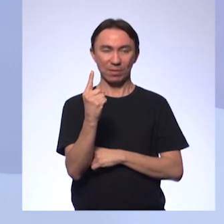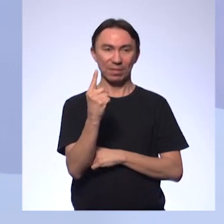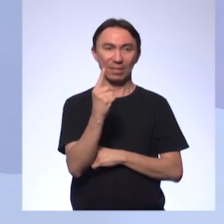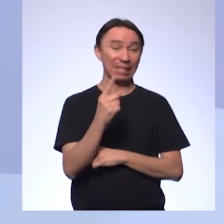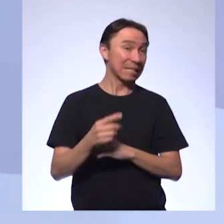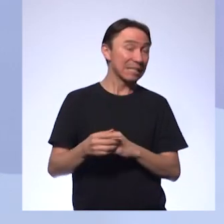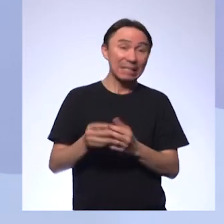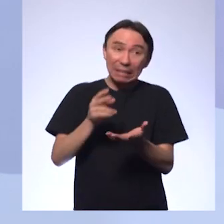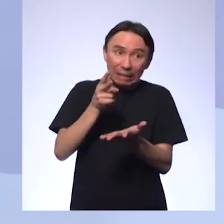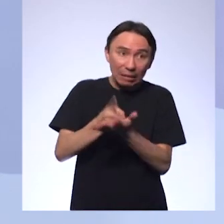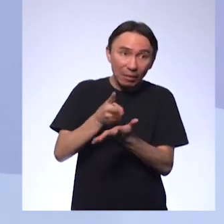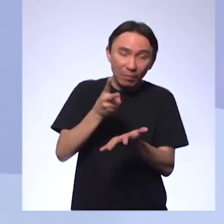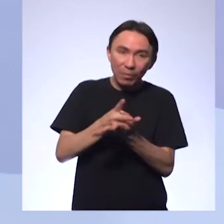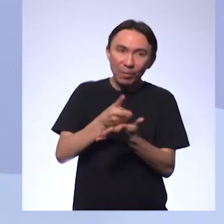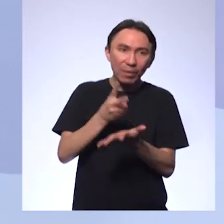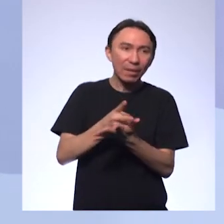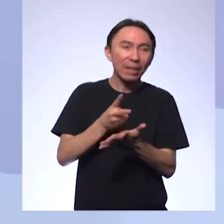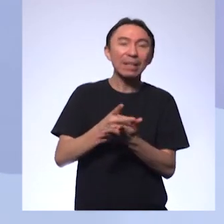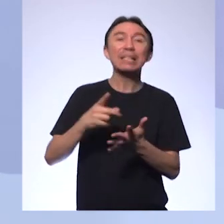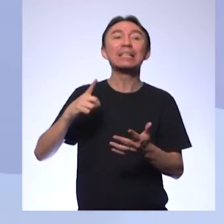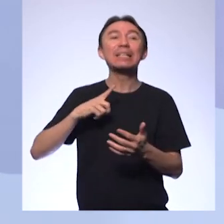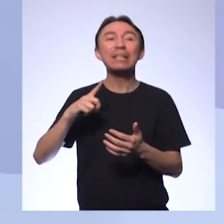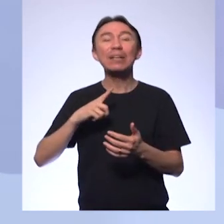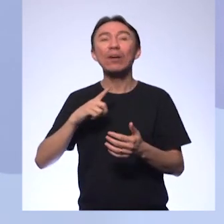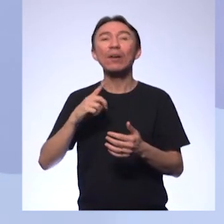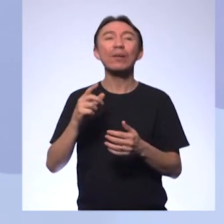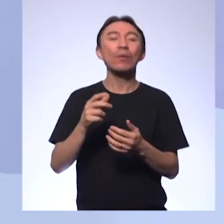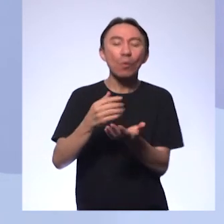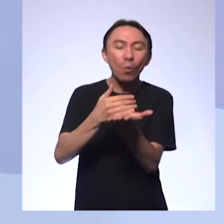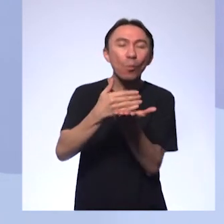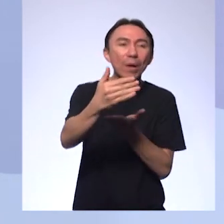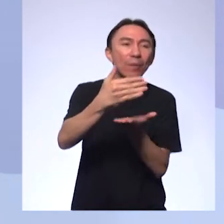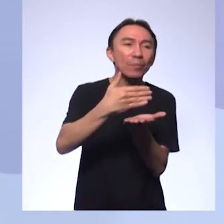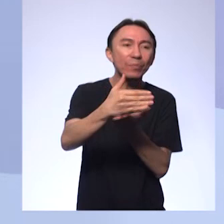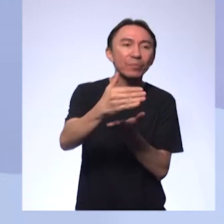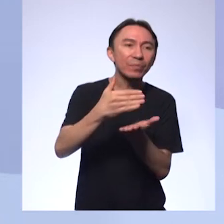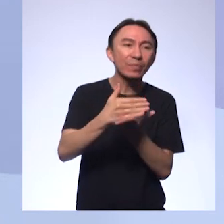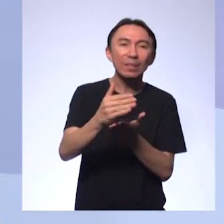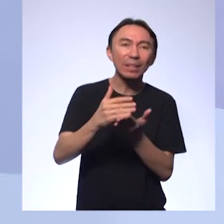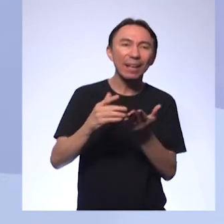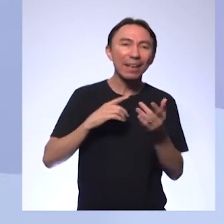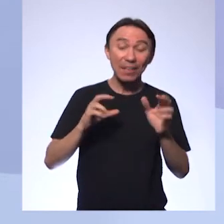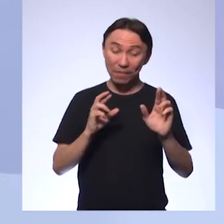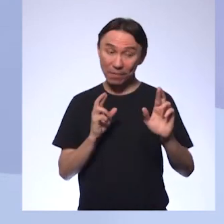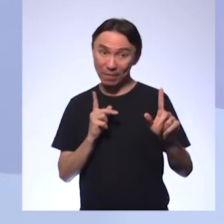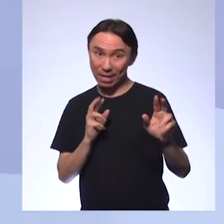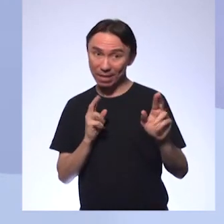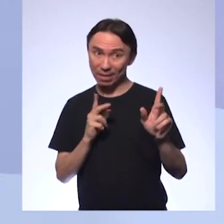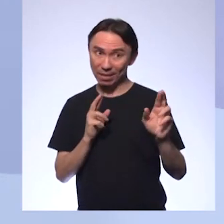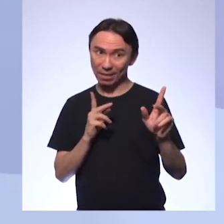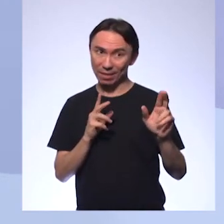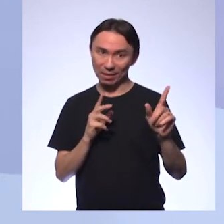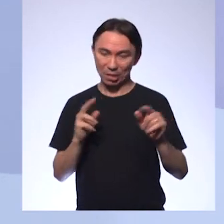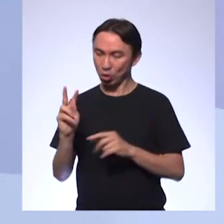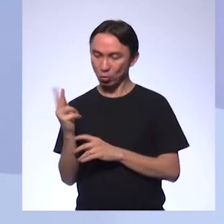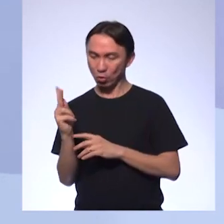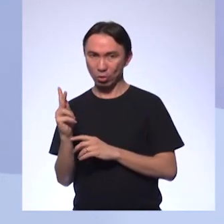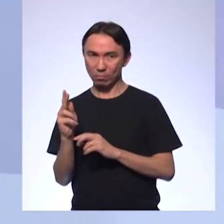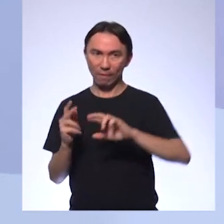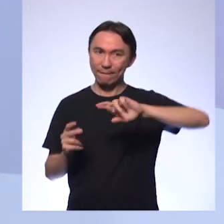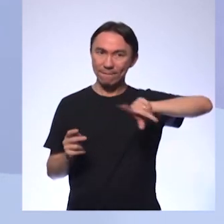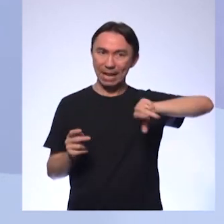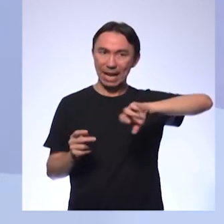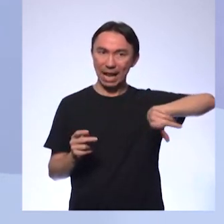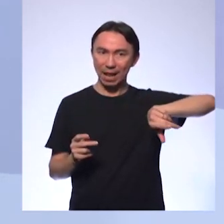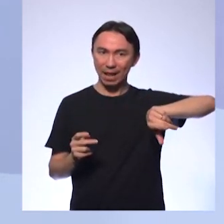numerar a partir da onde está, no caso aqui, ó, algo diferente, não o hidrogênio. Esse algo diferente, no caso aqui, é o